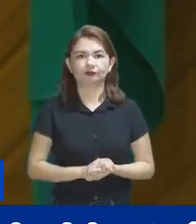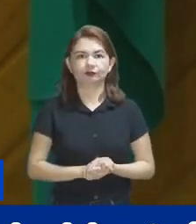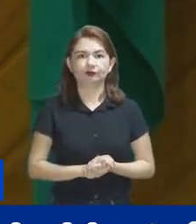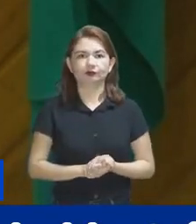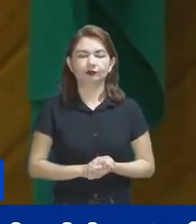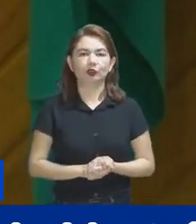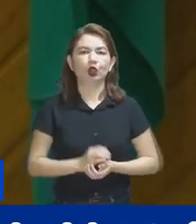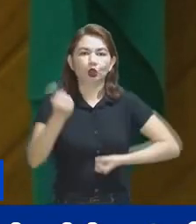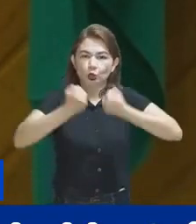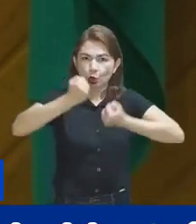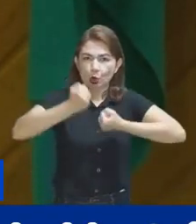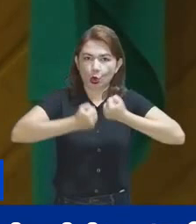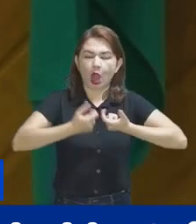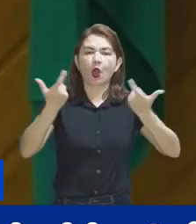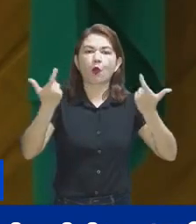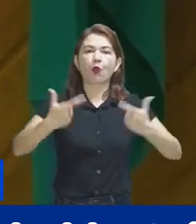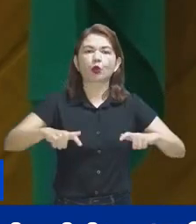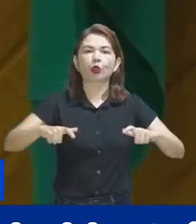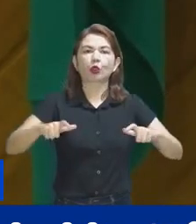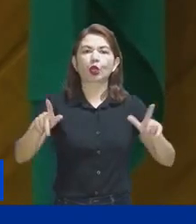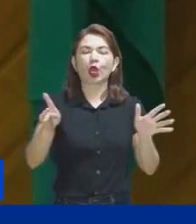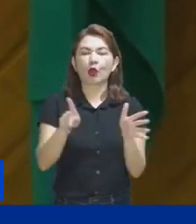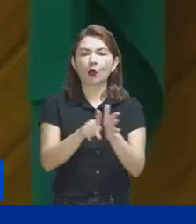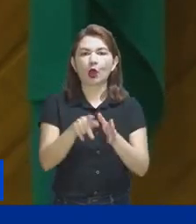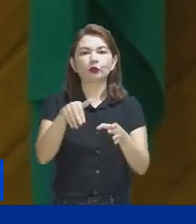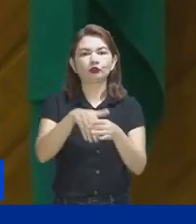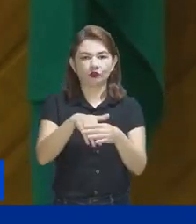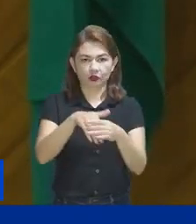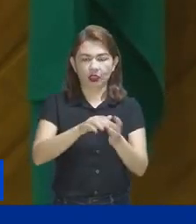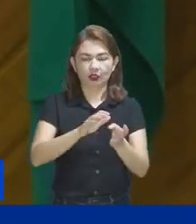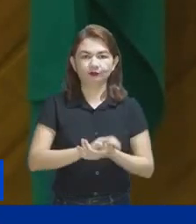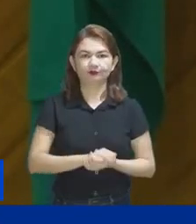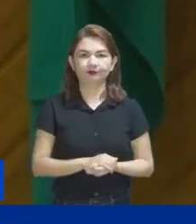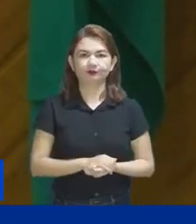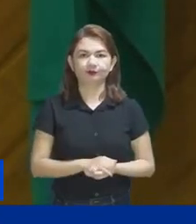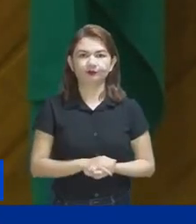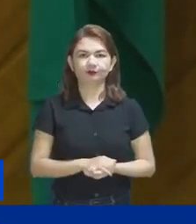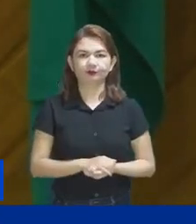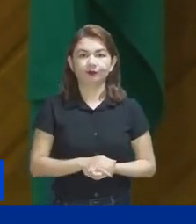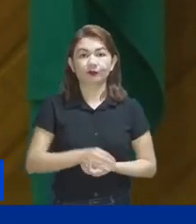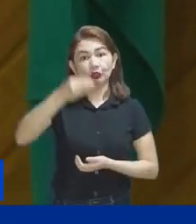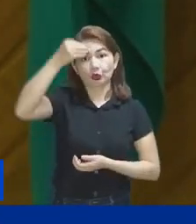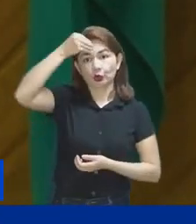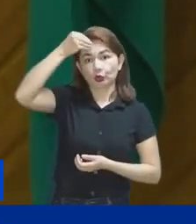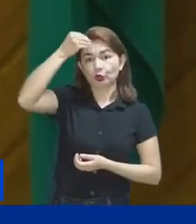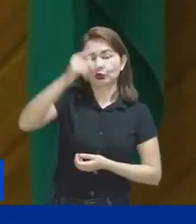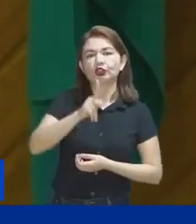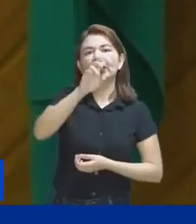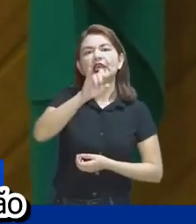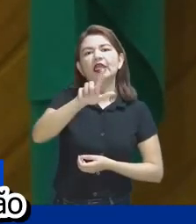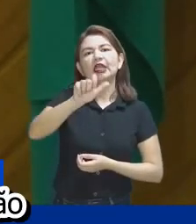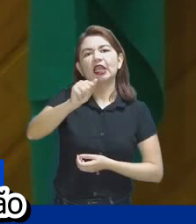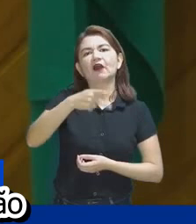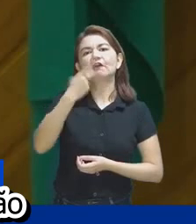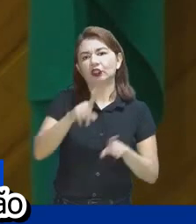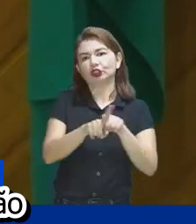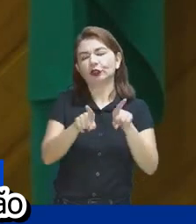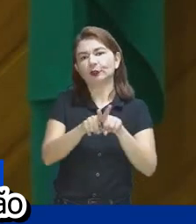encaminhando no carro para o local de votação. O sobrinho de Keila também prestou depoimento,